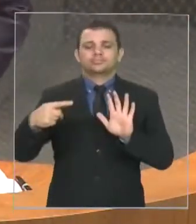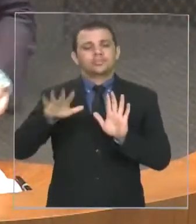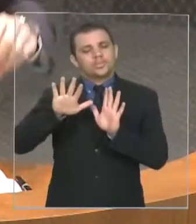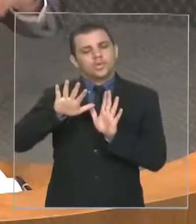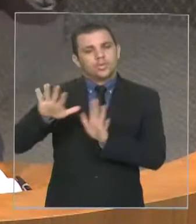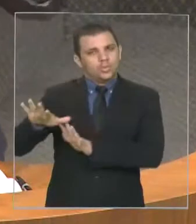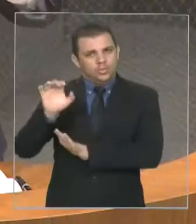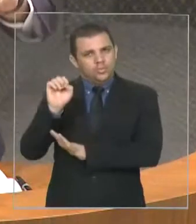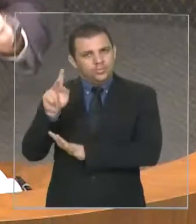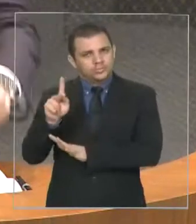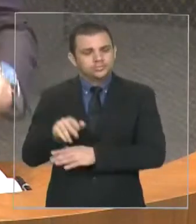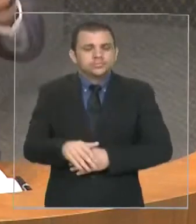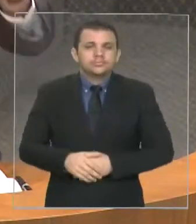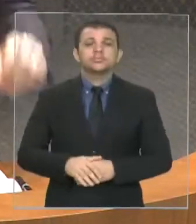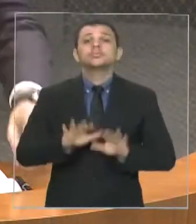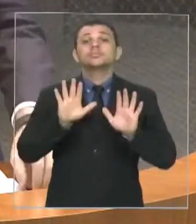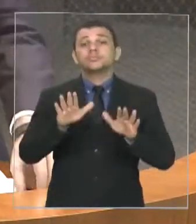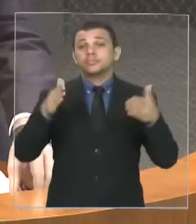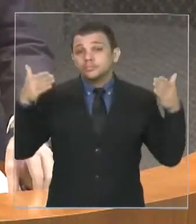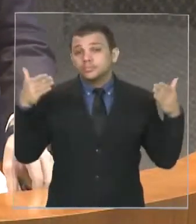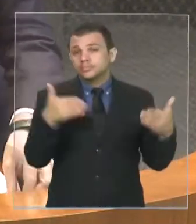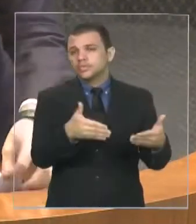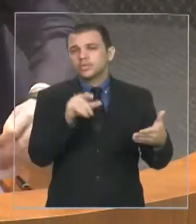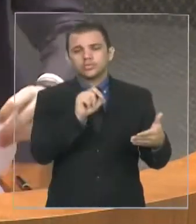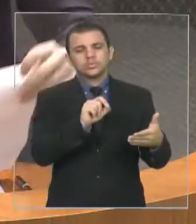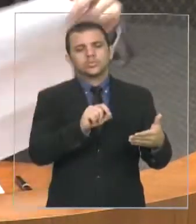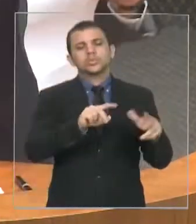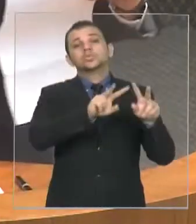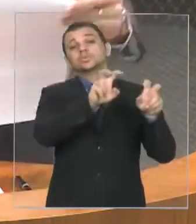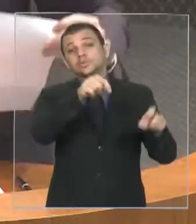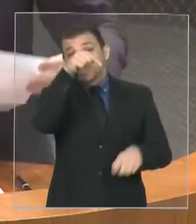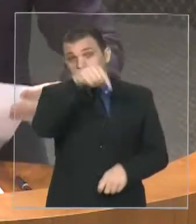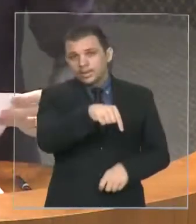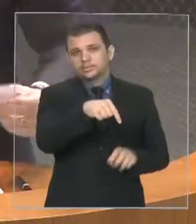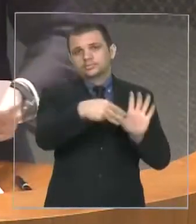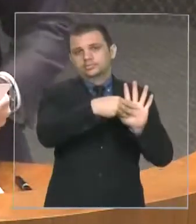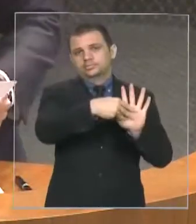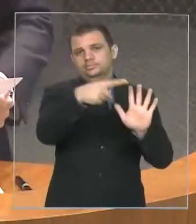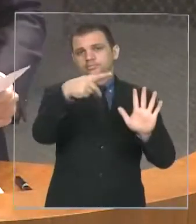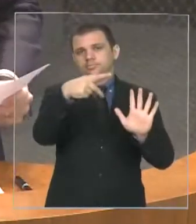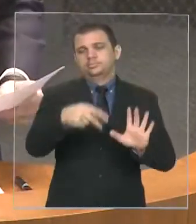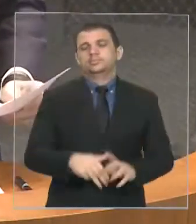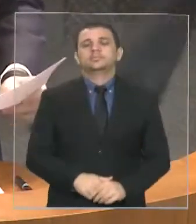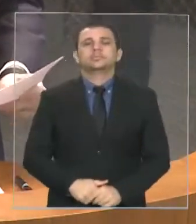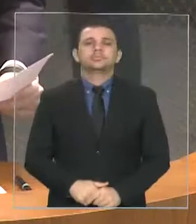mérito agora. Vamos entrar na questão em si da medida provisória.